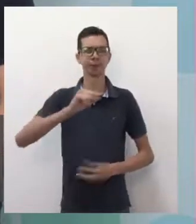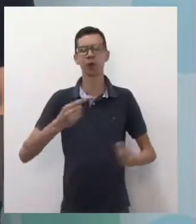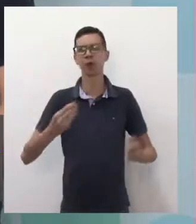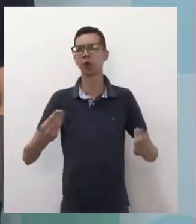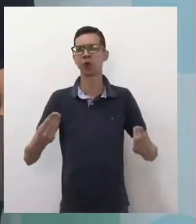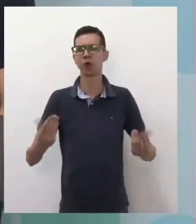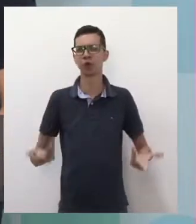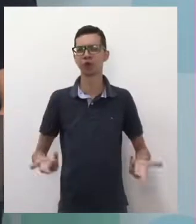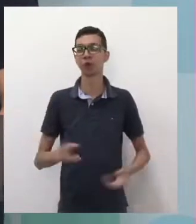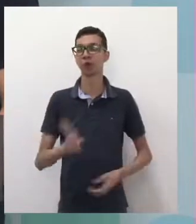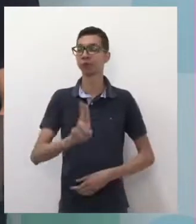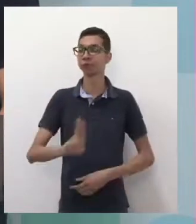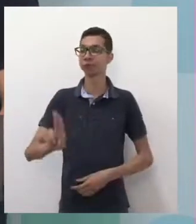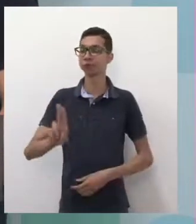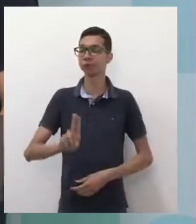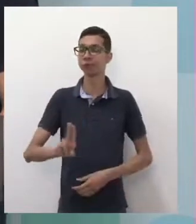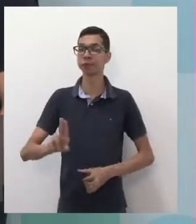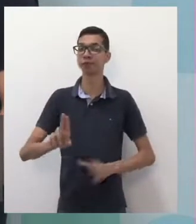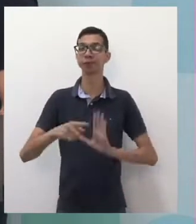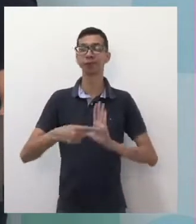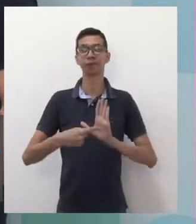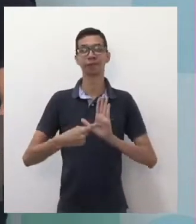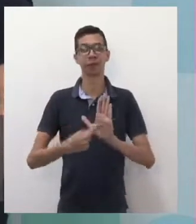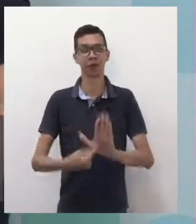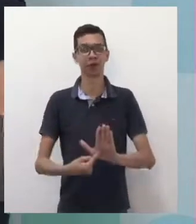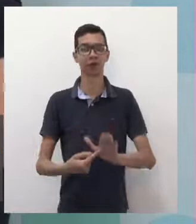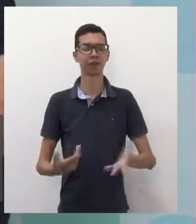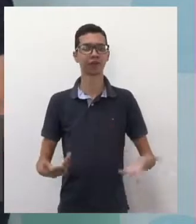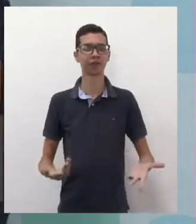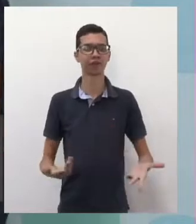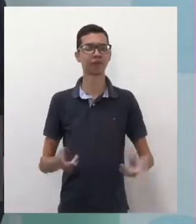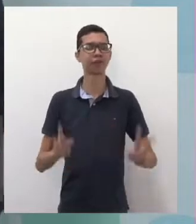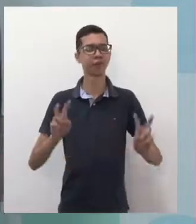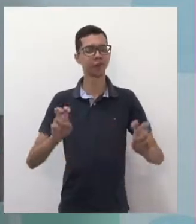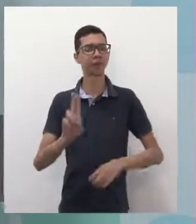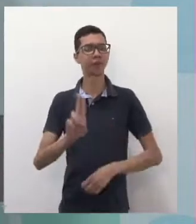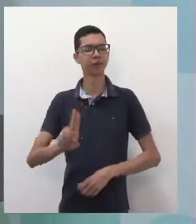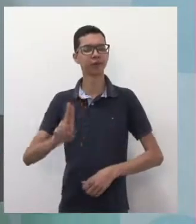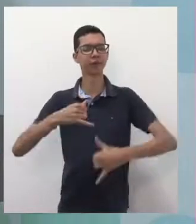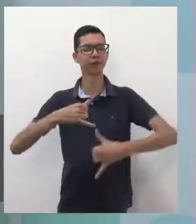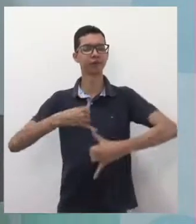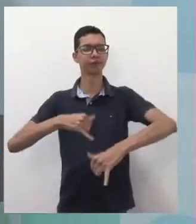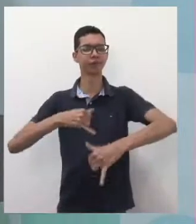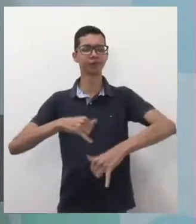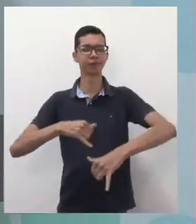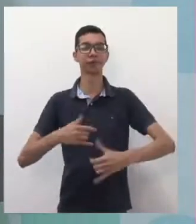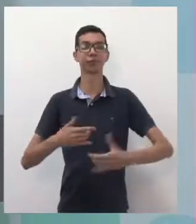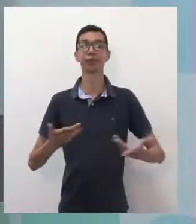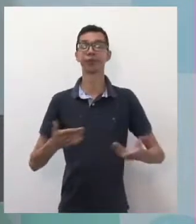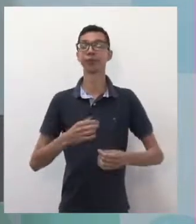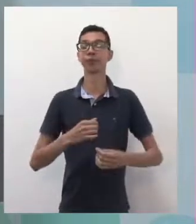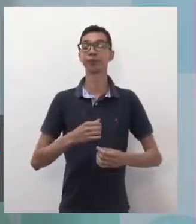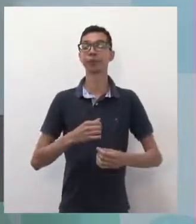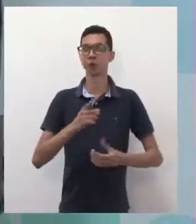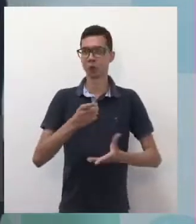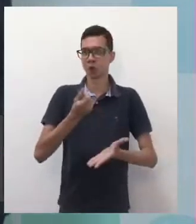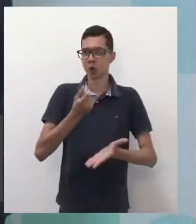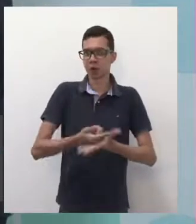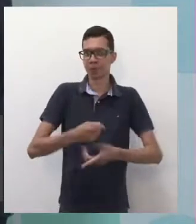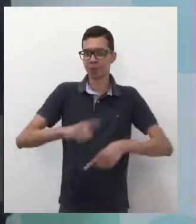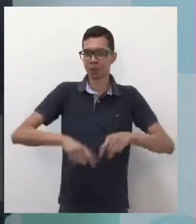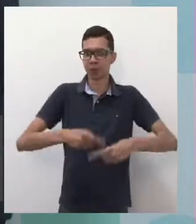para o consumo, né? O negócio é o consumo, né? Então, eu vou querer fazer você comprar o meu produto.